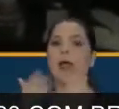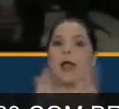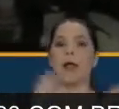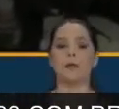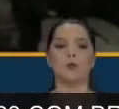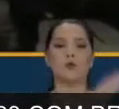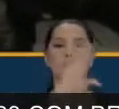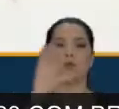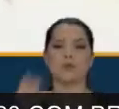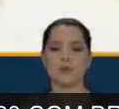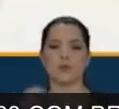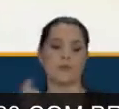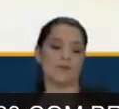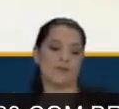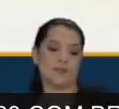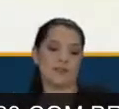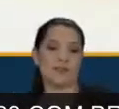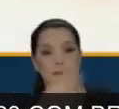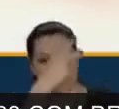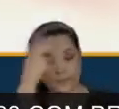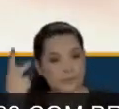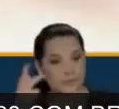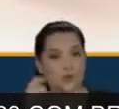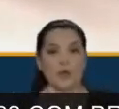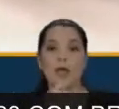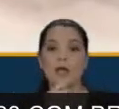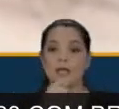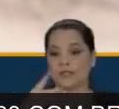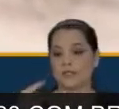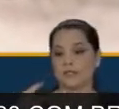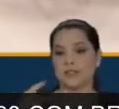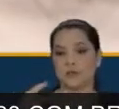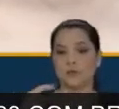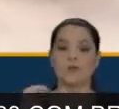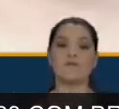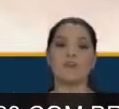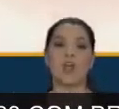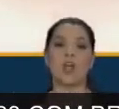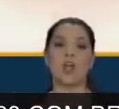inteiro para imunizar aquelas pessoas que estão com a segunda dose atrasada.